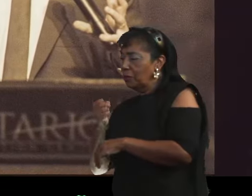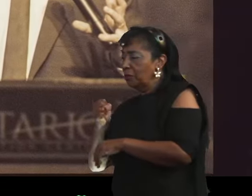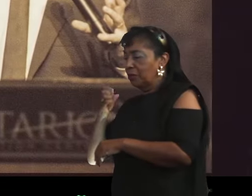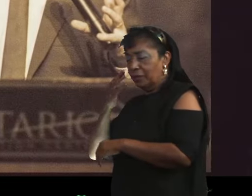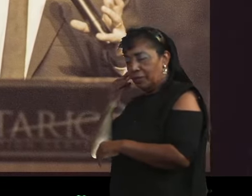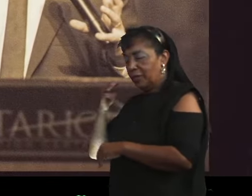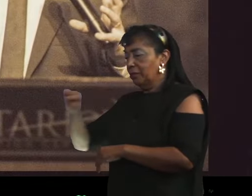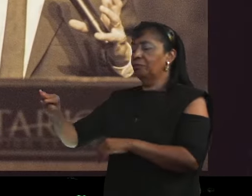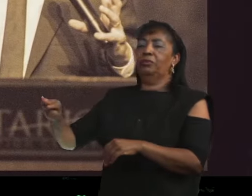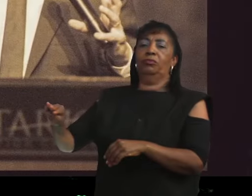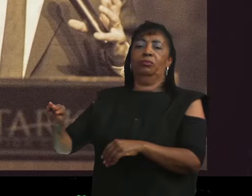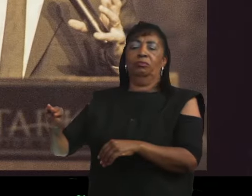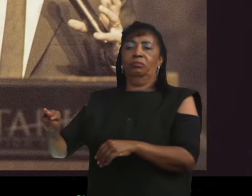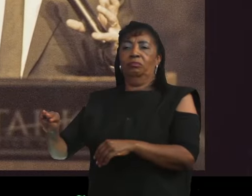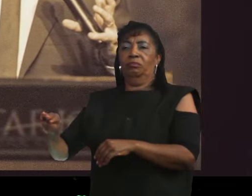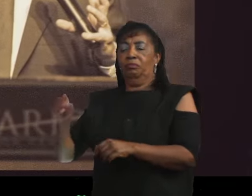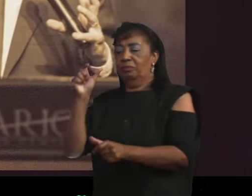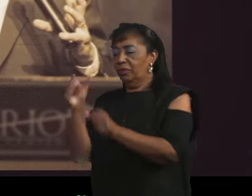do